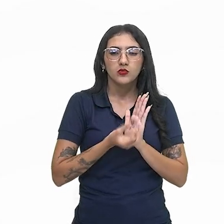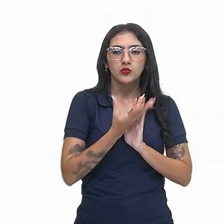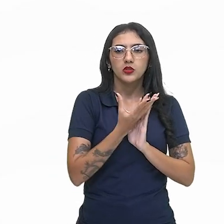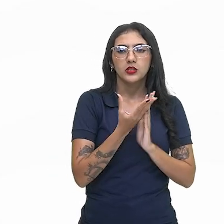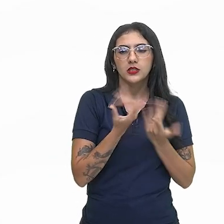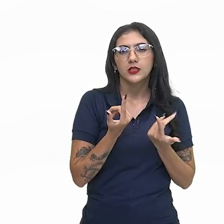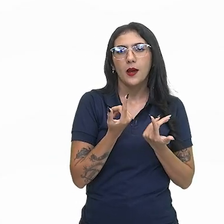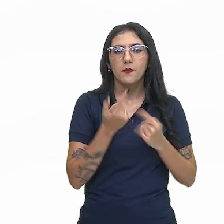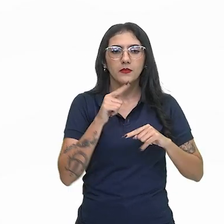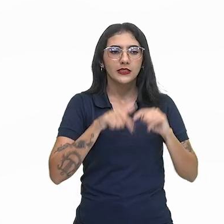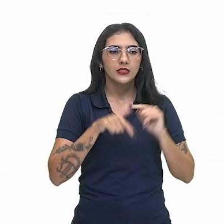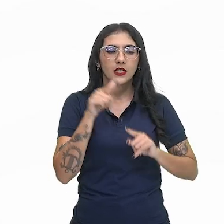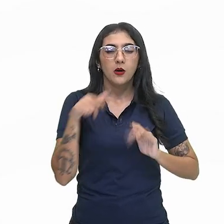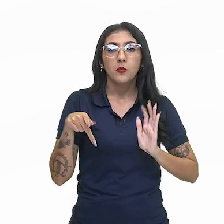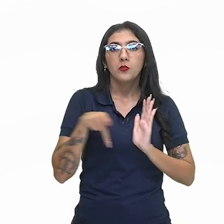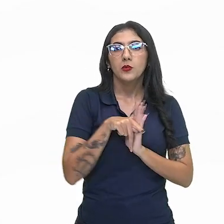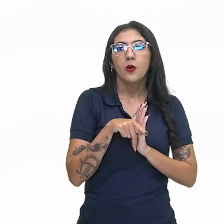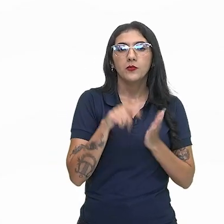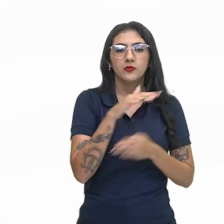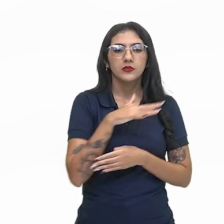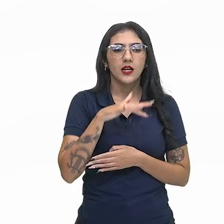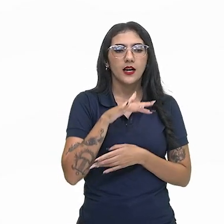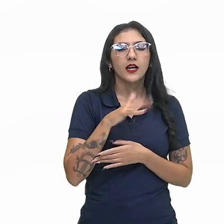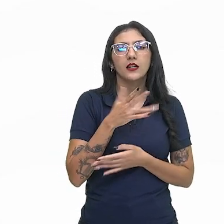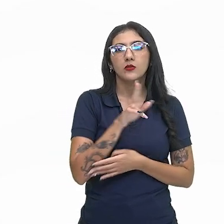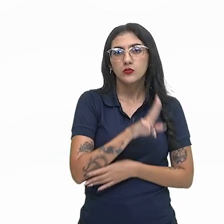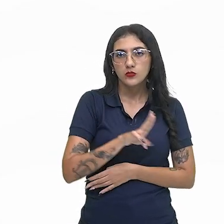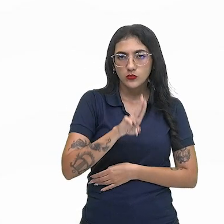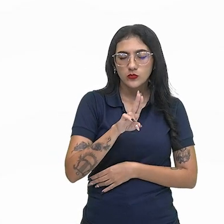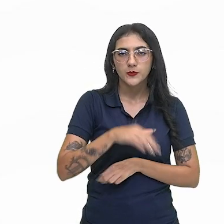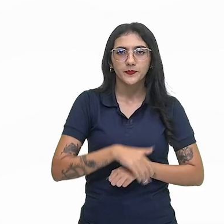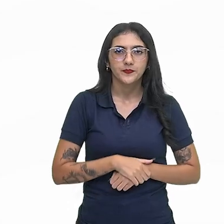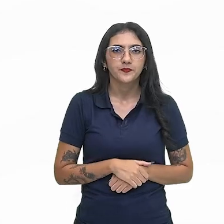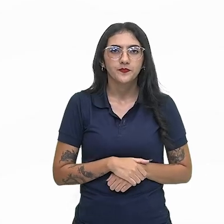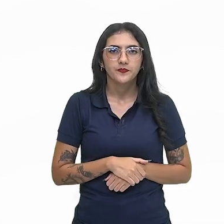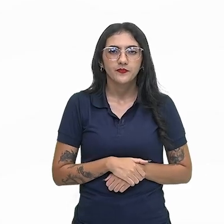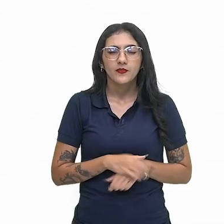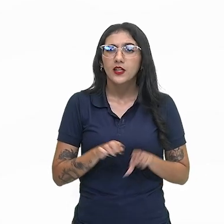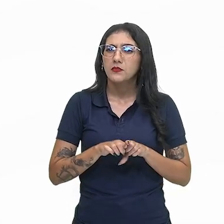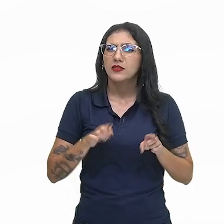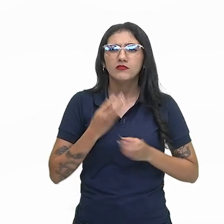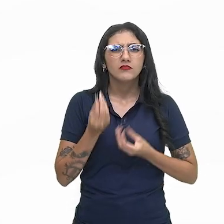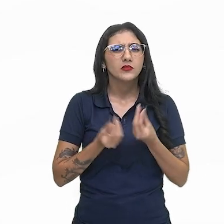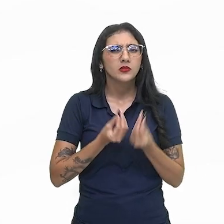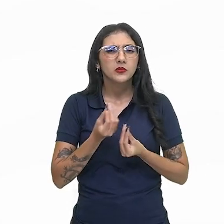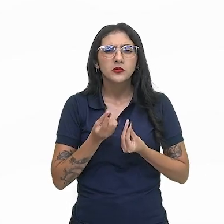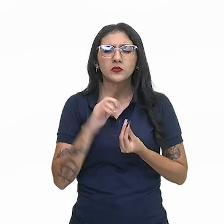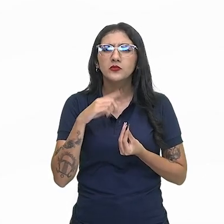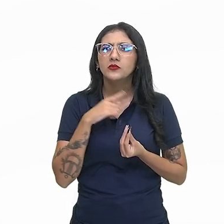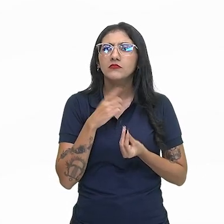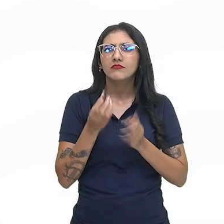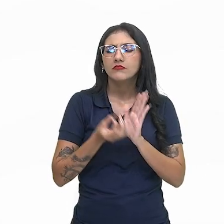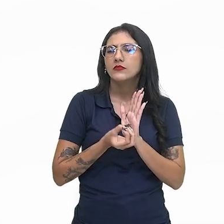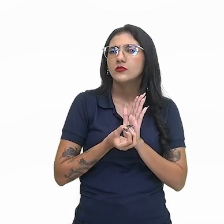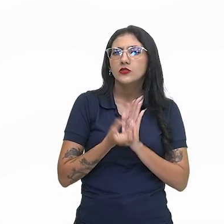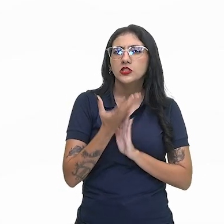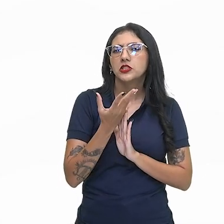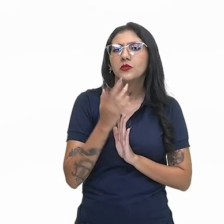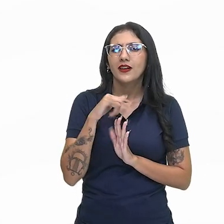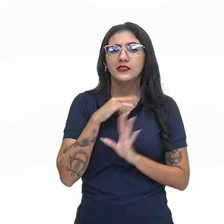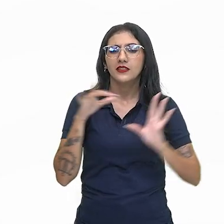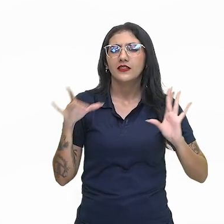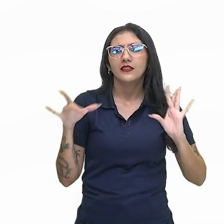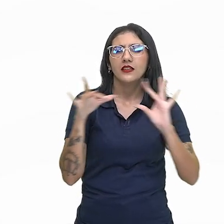né, benéfico para a sociedade. E como é que surgiu a microscopia, essa associação